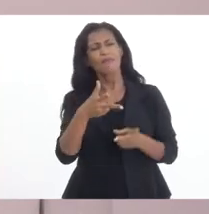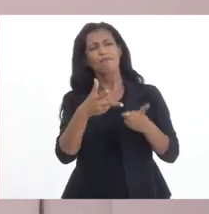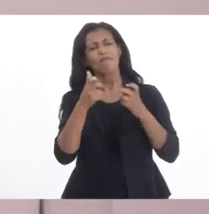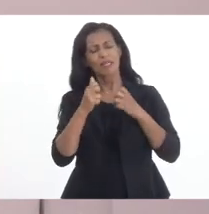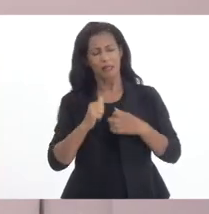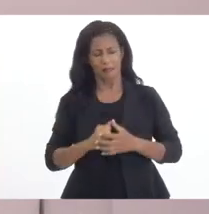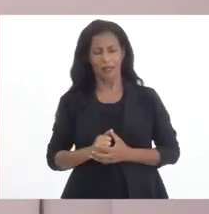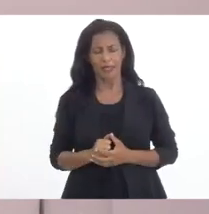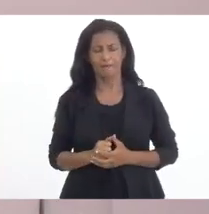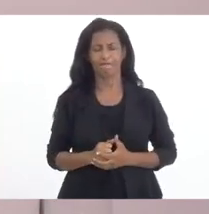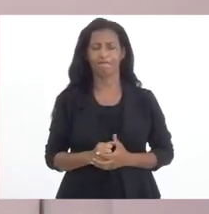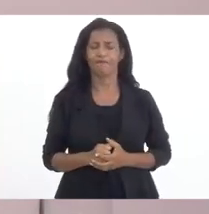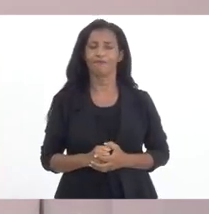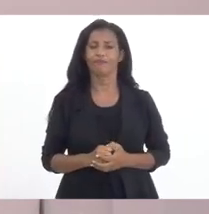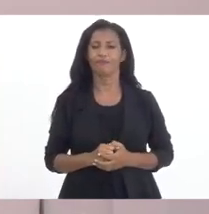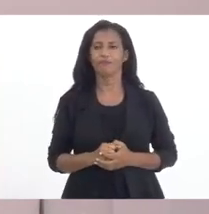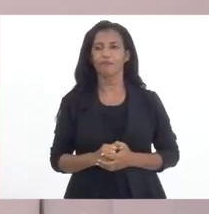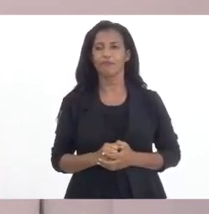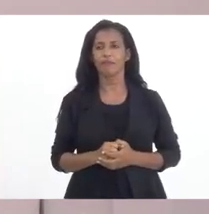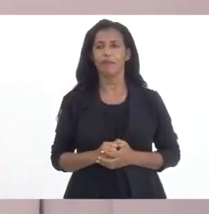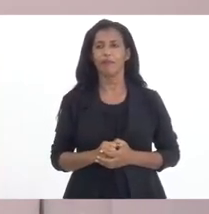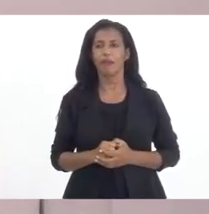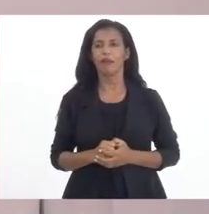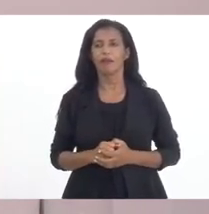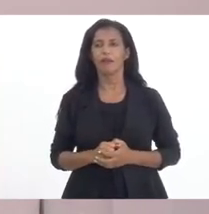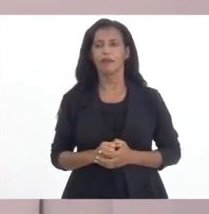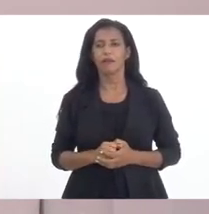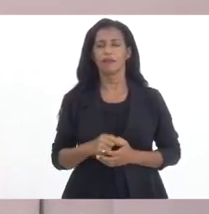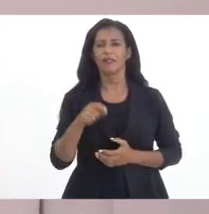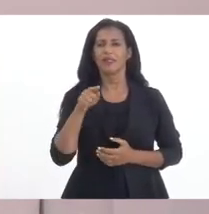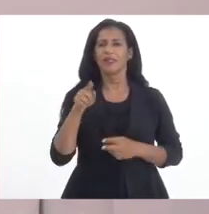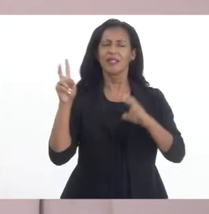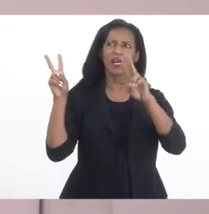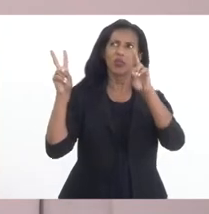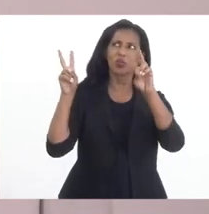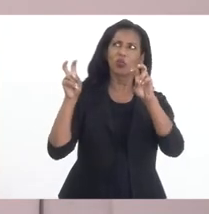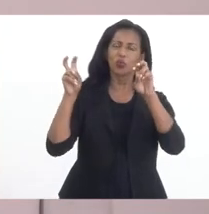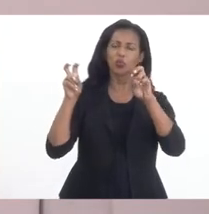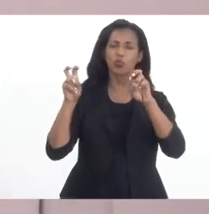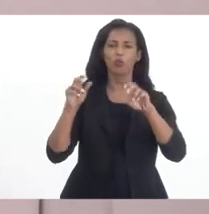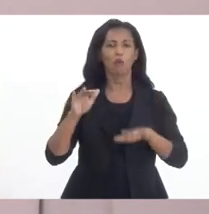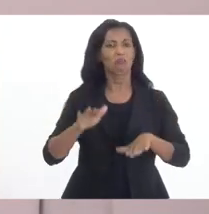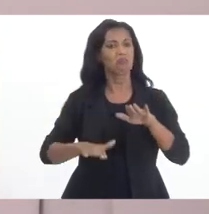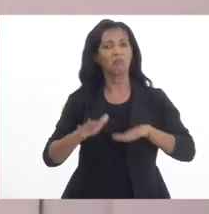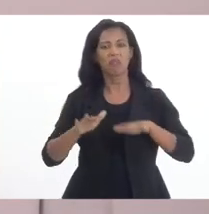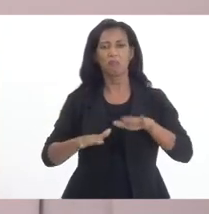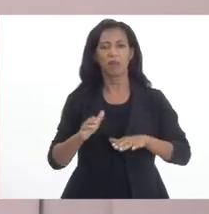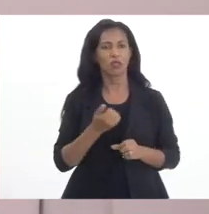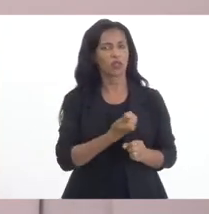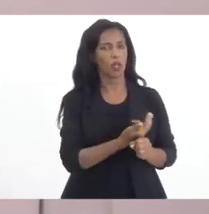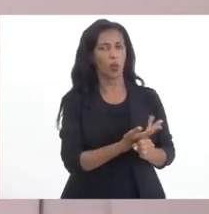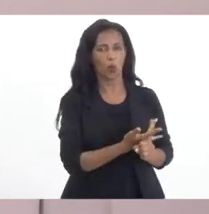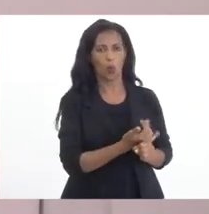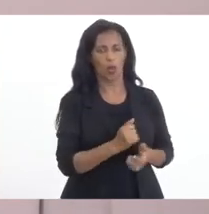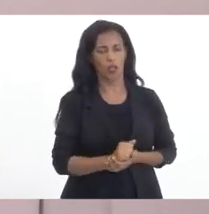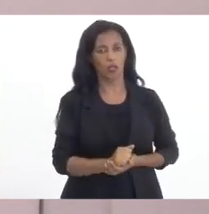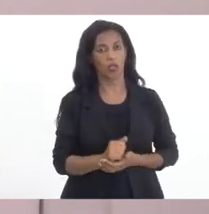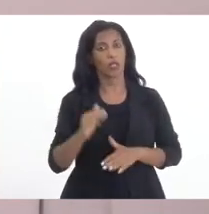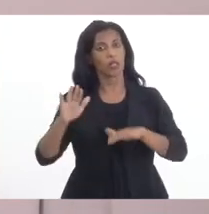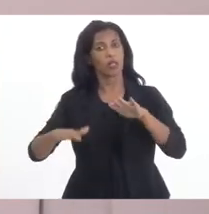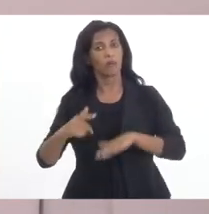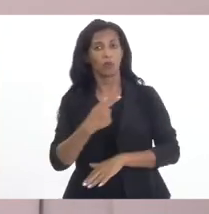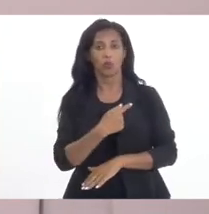e Lucinha, principalmente, é que esse assunto não depende da UERJ. Depende do governador